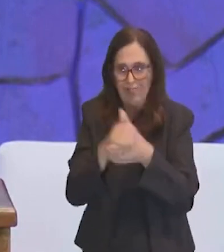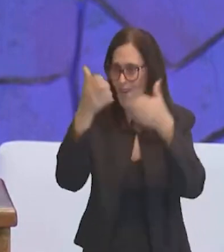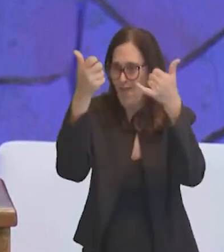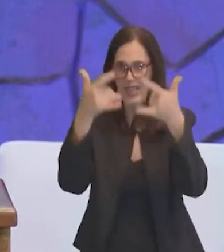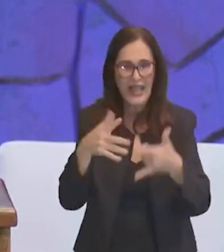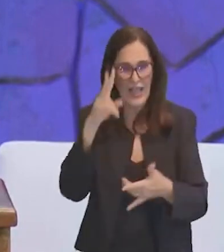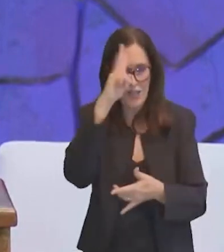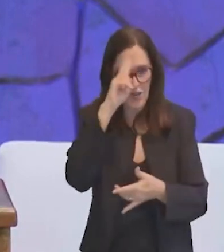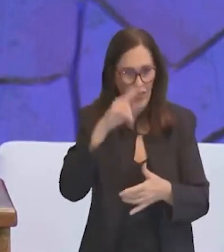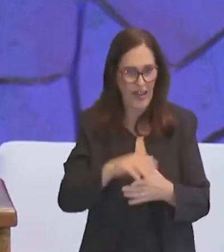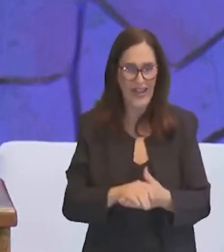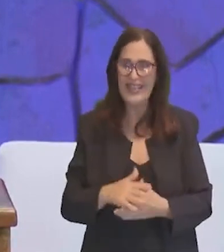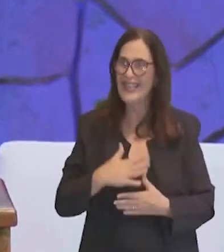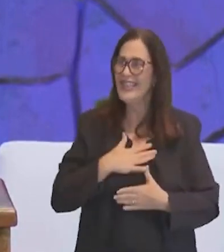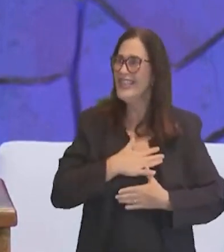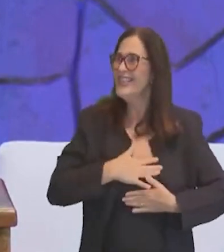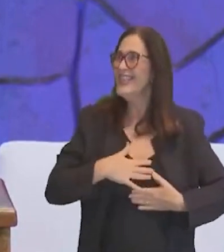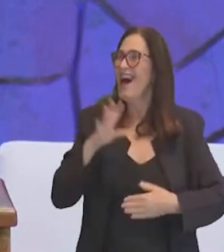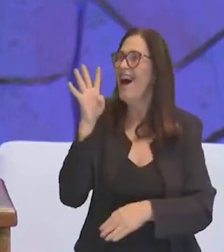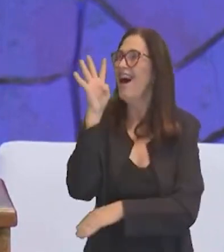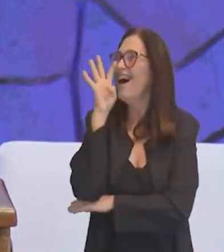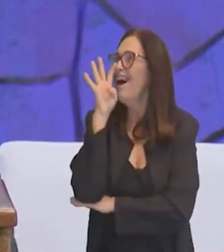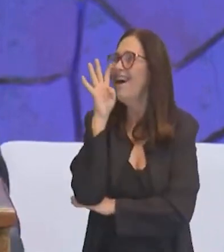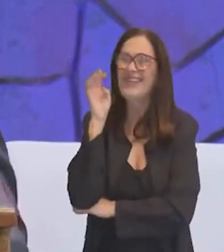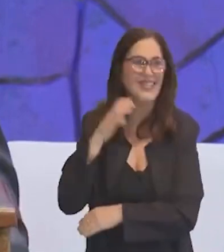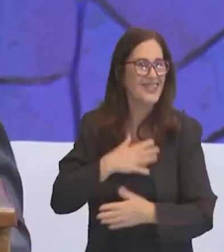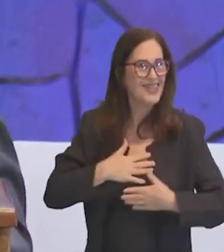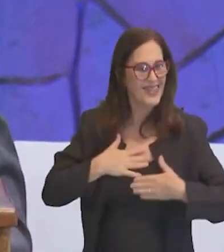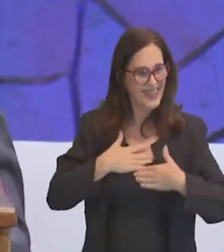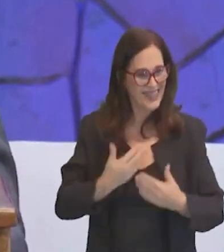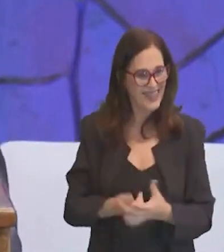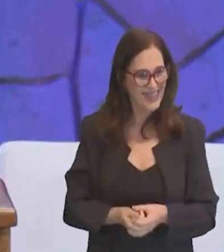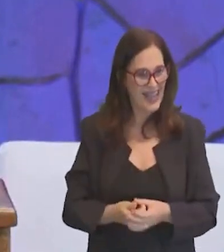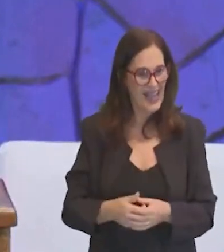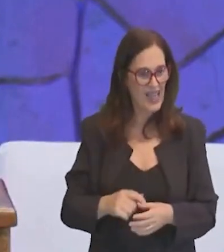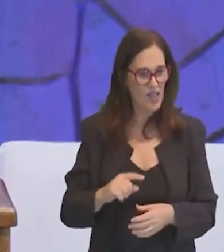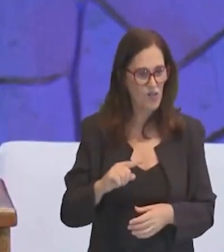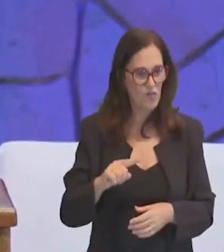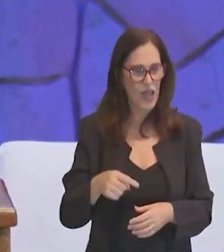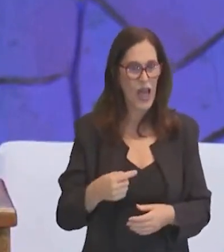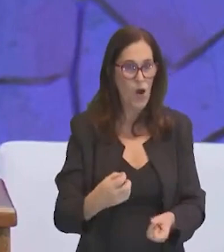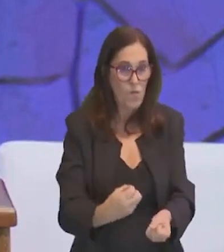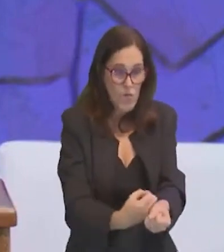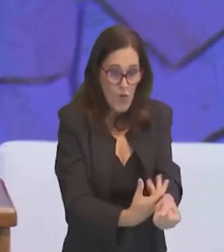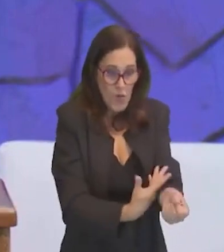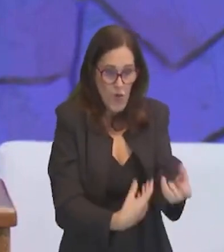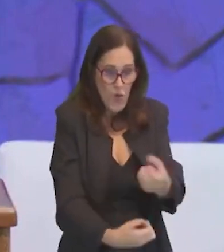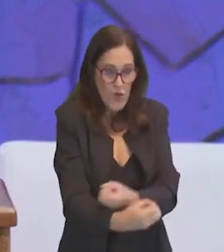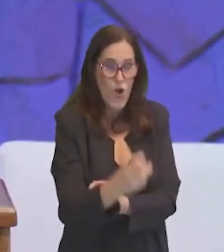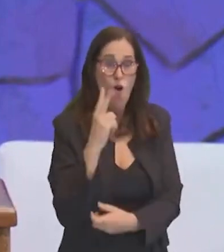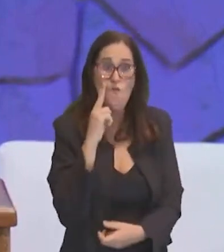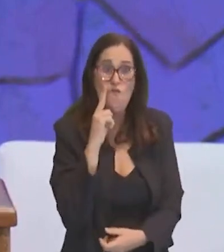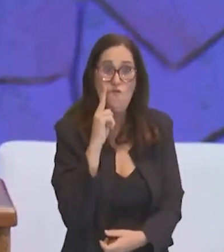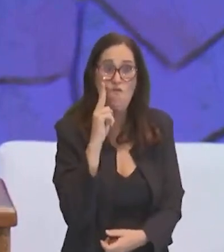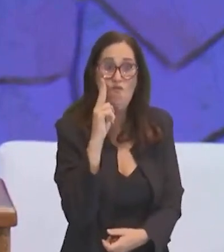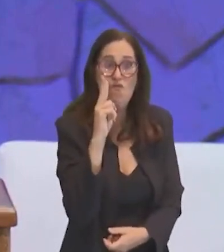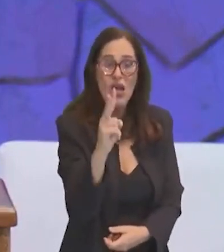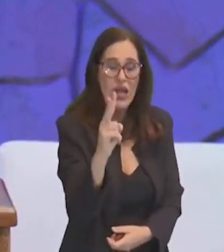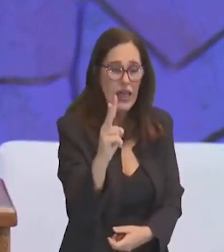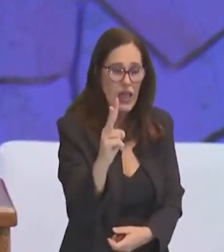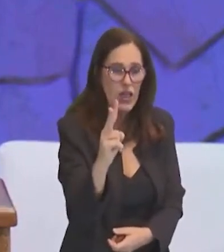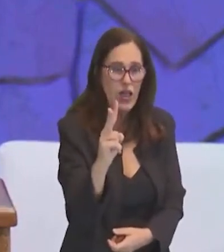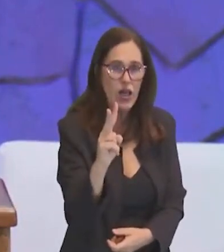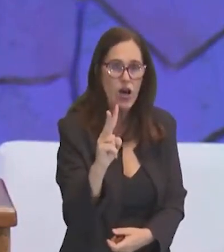E ao trazer as reflexões de Deuteronômio 11, eu me emociono por ver o